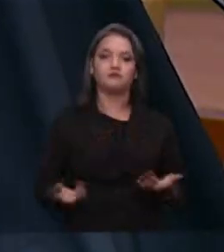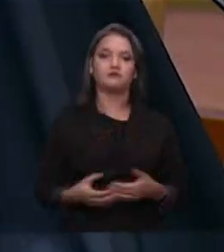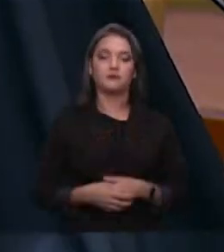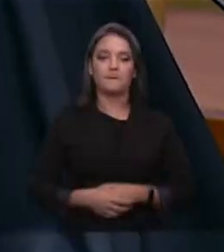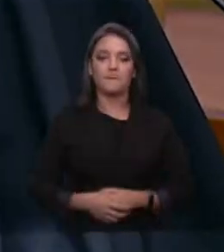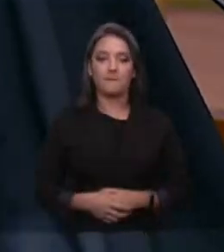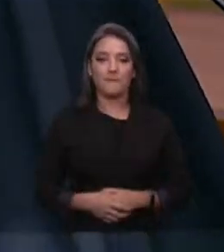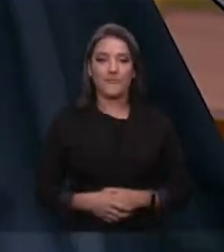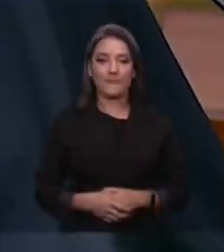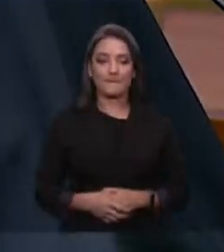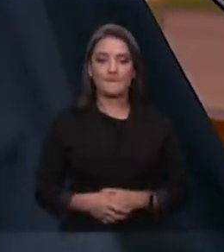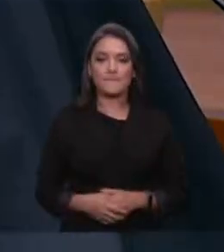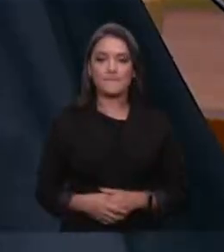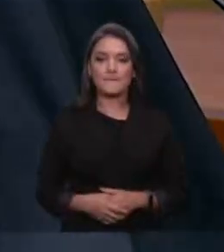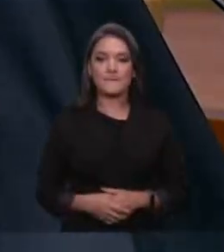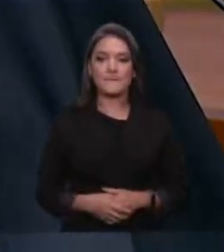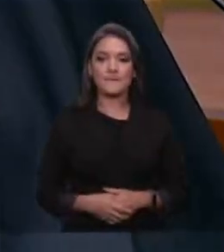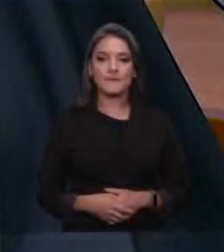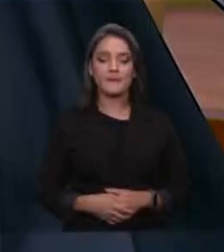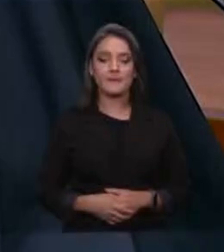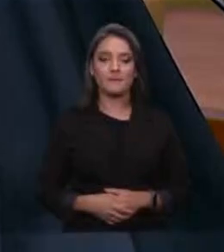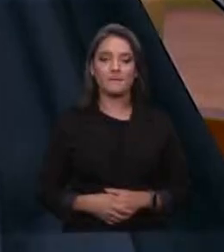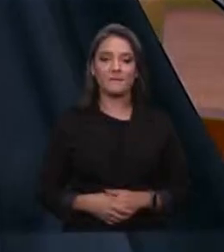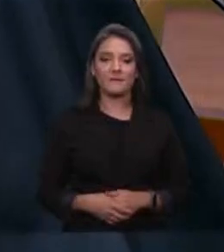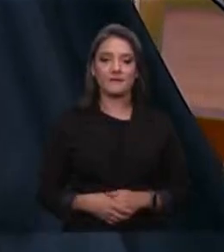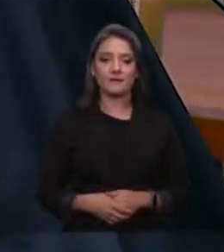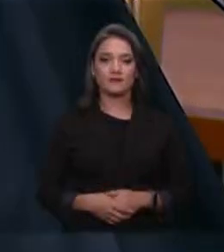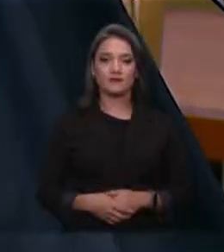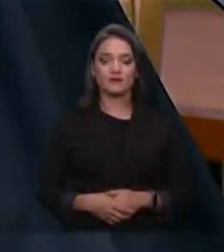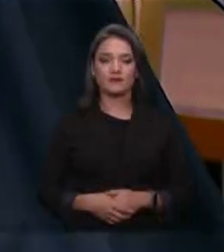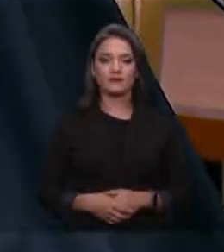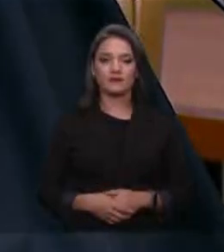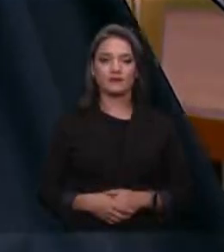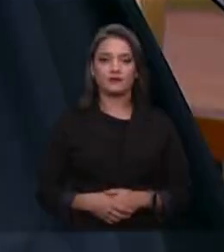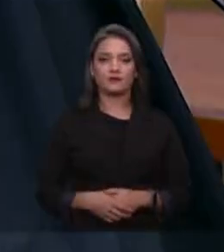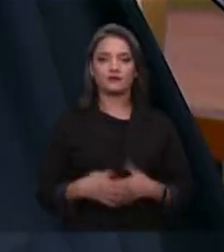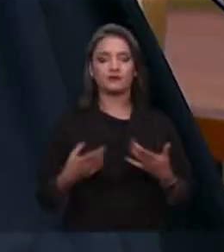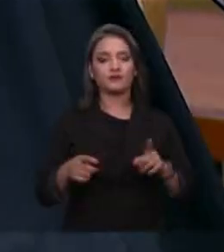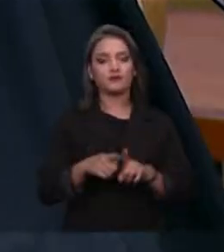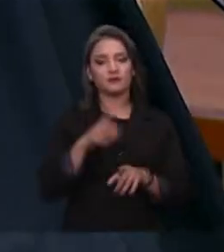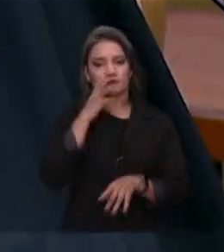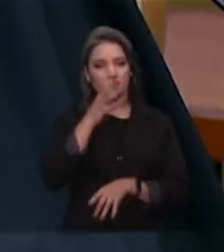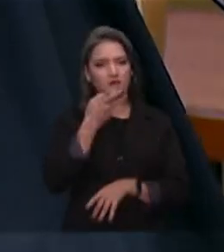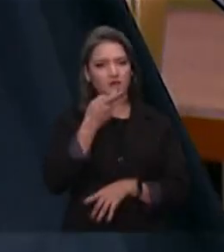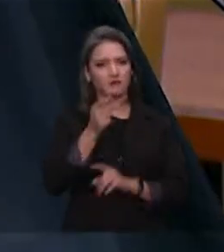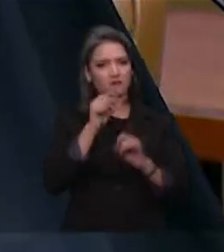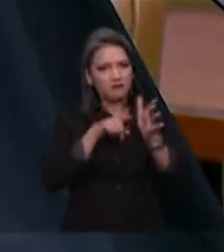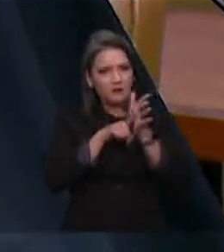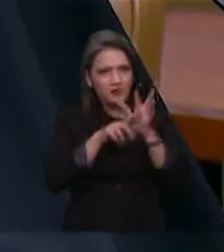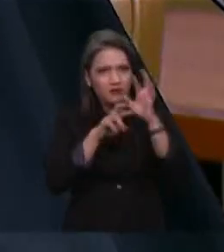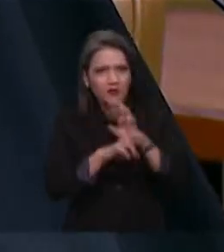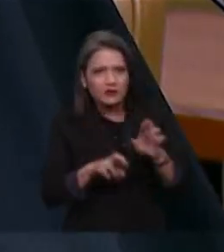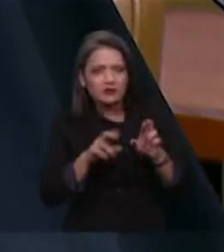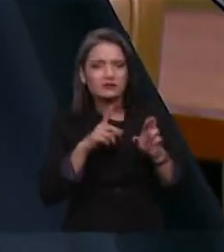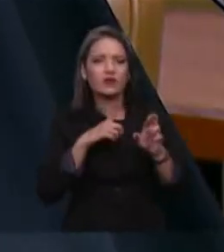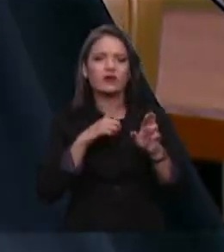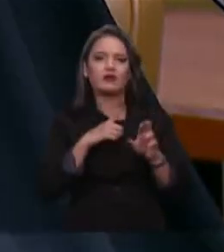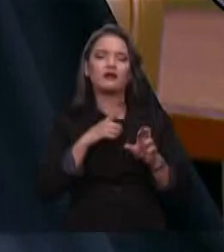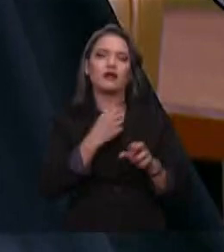das alegações finais do MPF. Ainda segundo a acusação, as investigações realizadas no